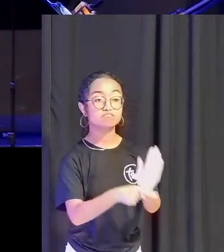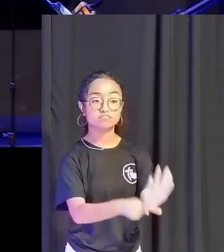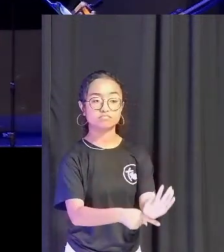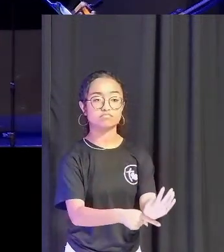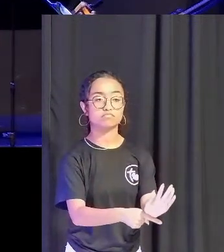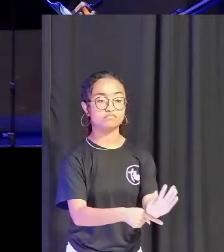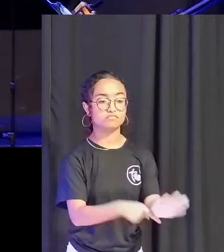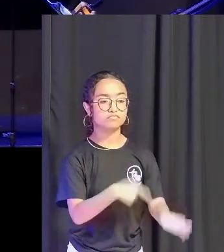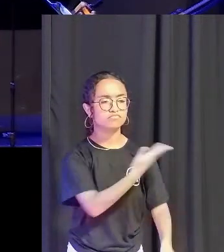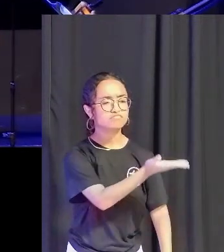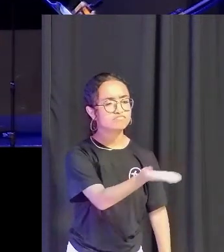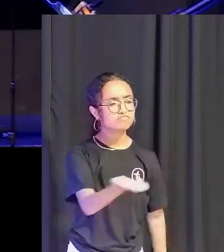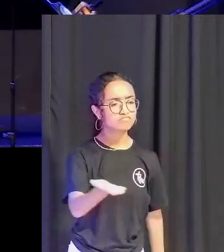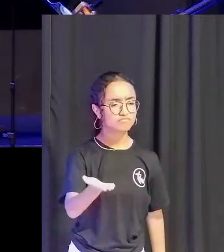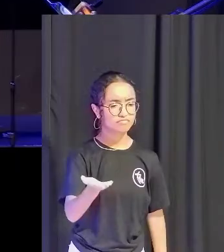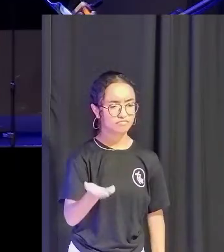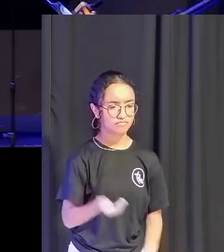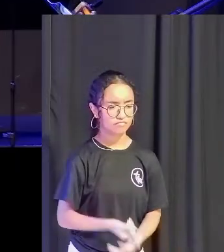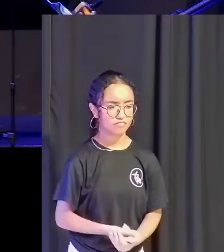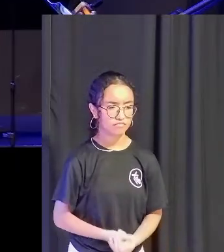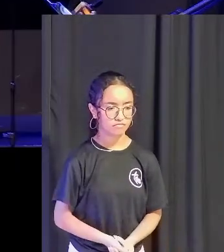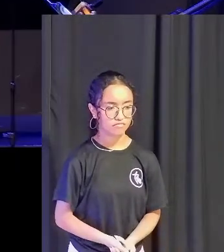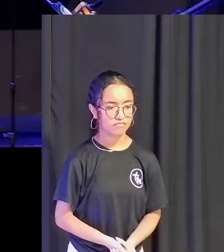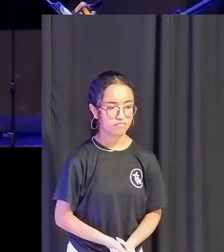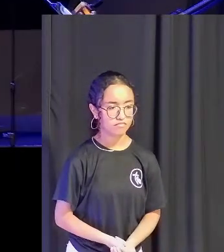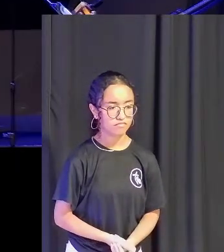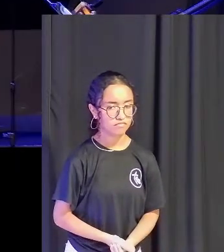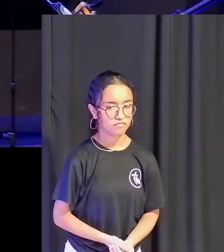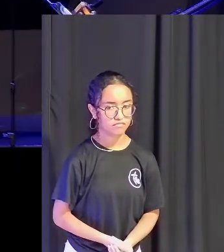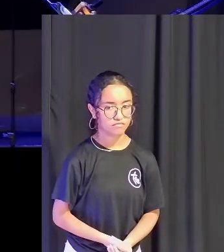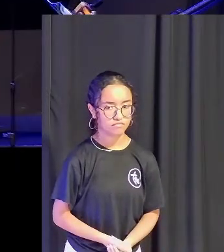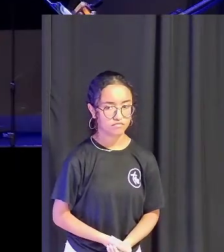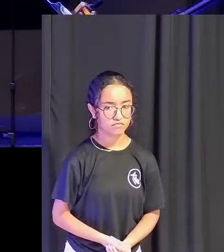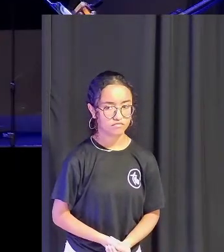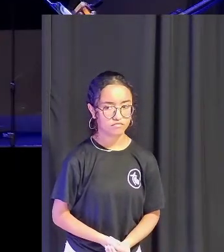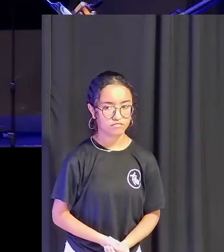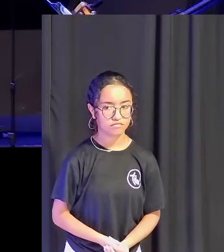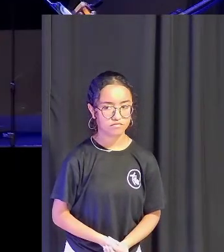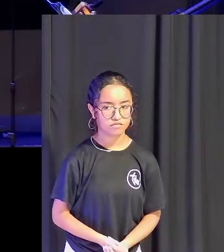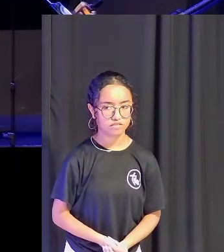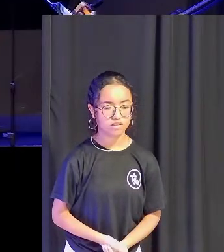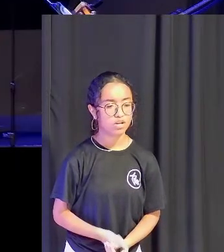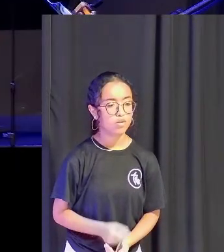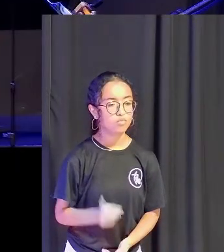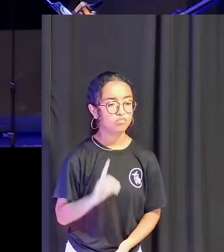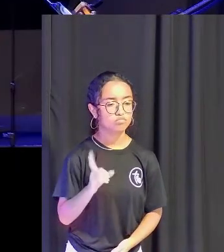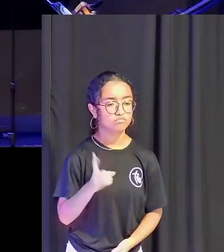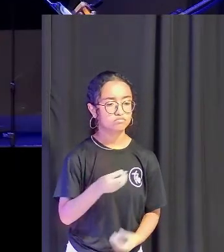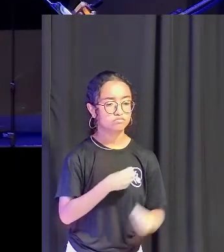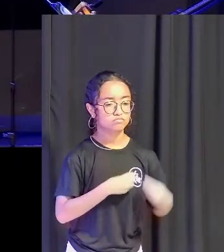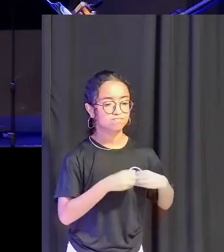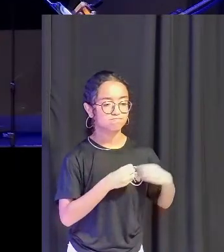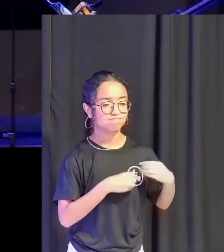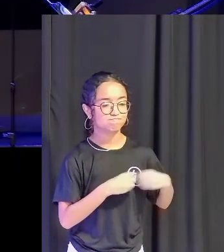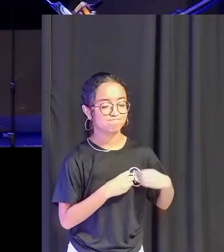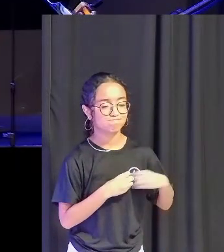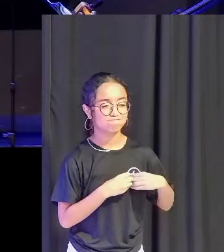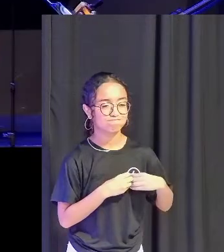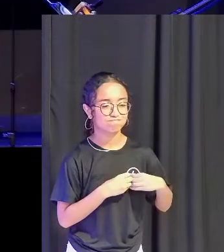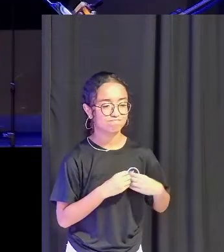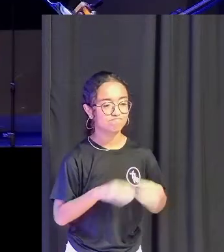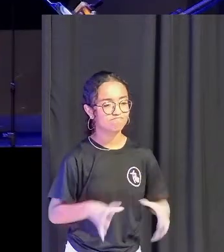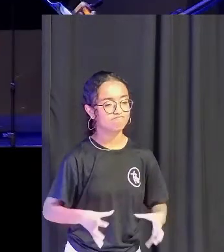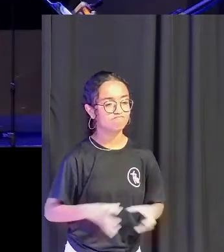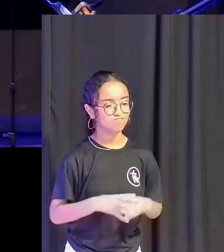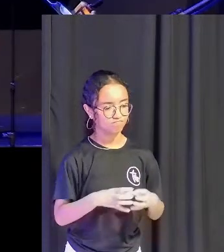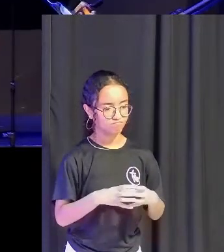como igreja a não cair em tentações como grupo, como corpo de Cristo,